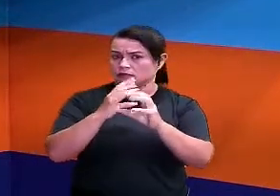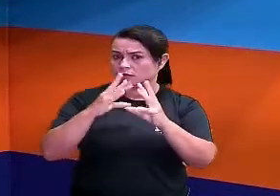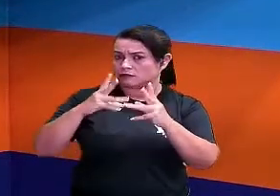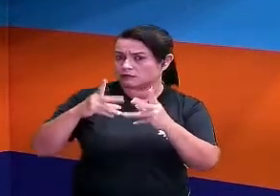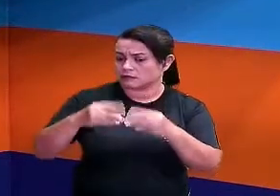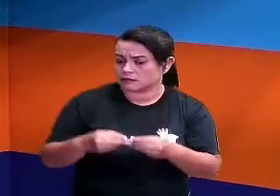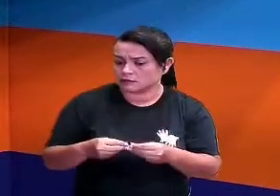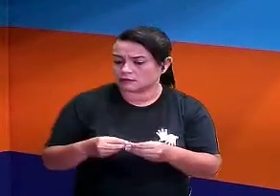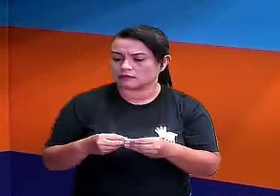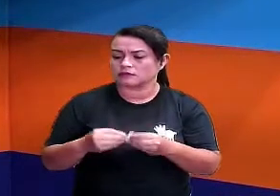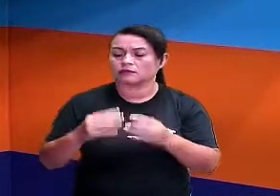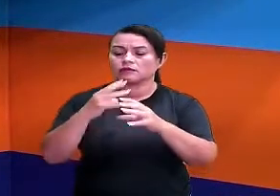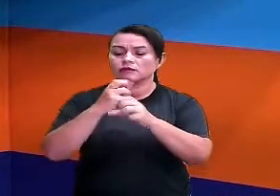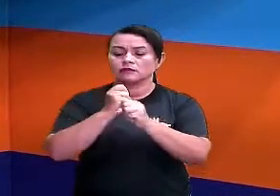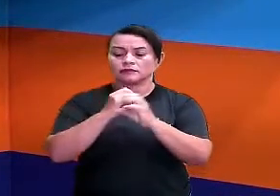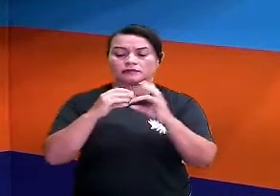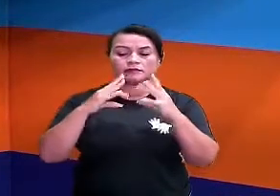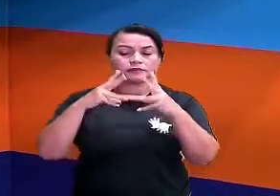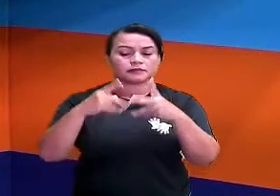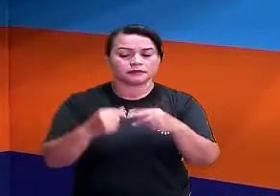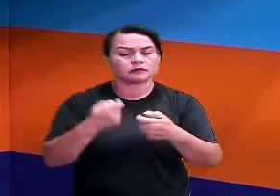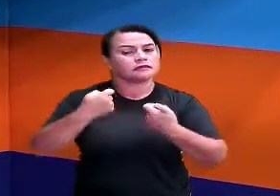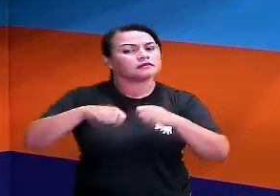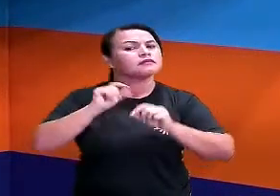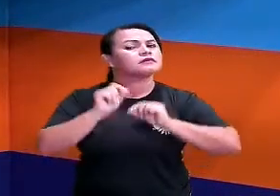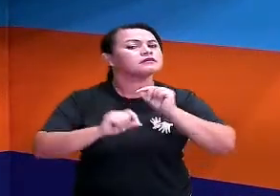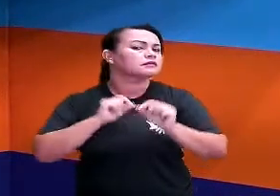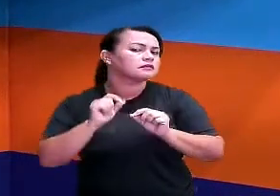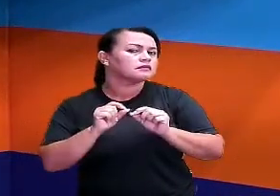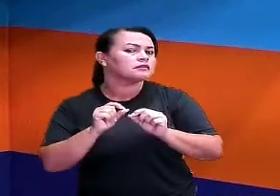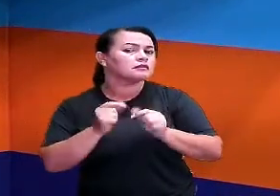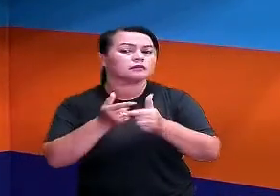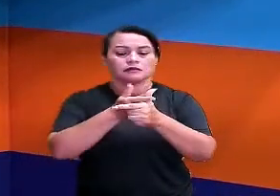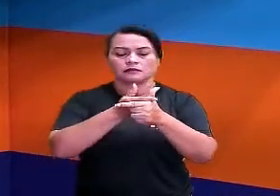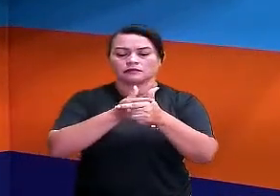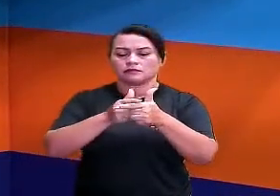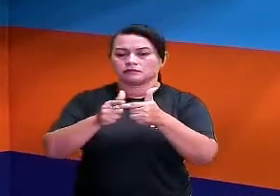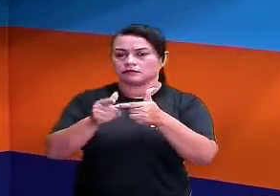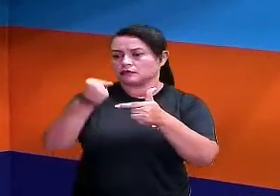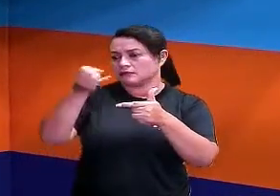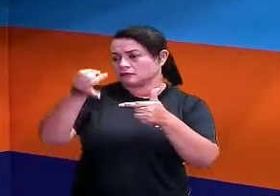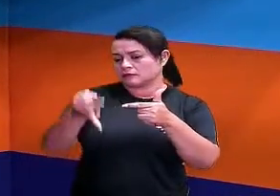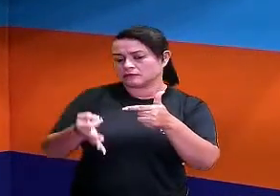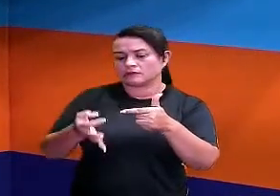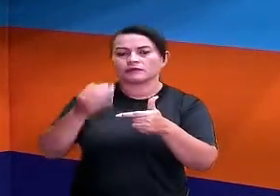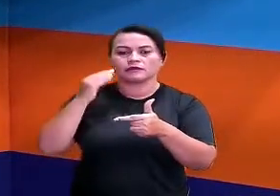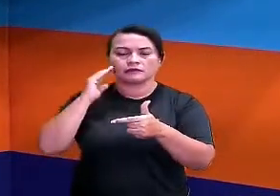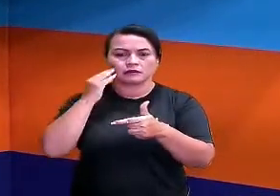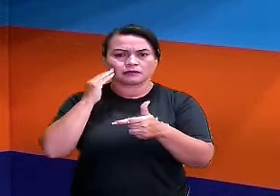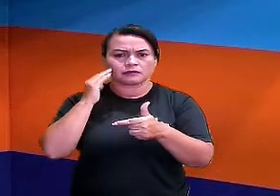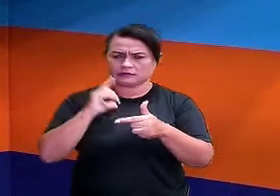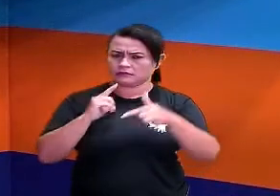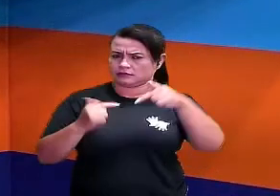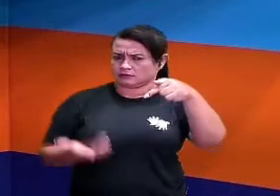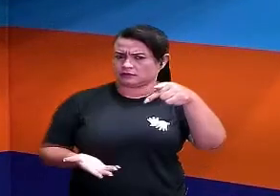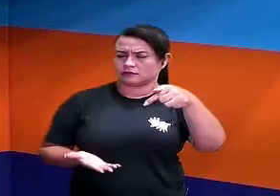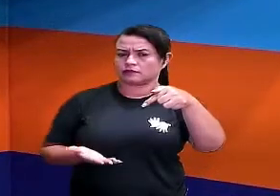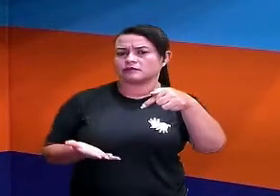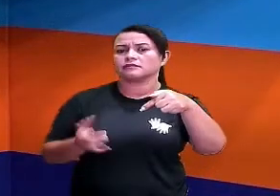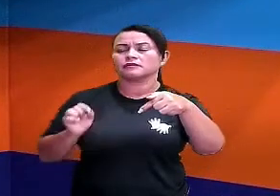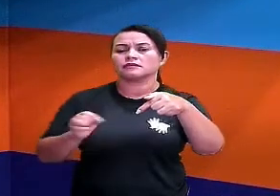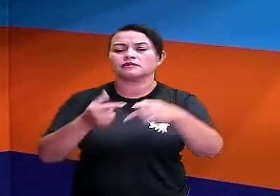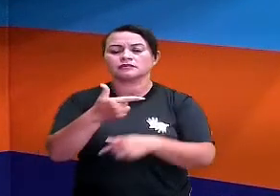elementos. Somando todos os elementos, eu vou precisar o quê? Dividir pela quantidade de elementos. Não tem 7? Então,